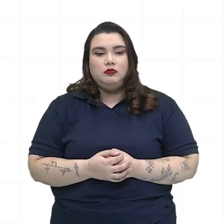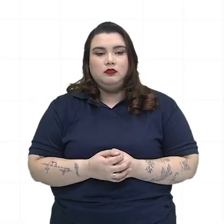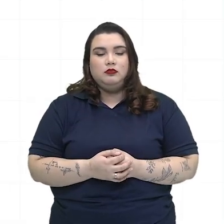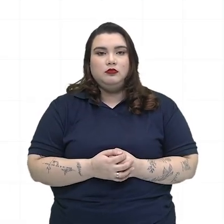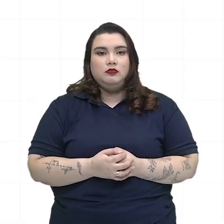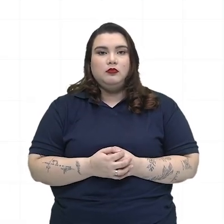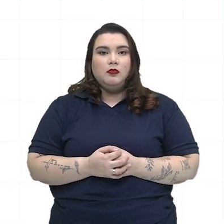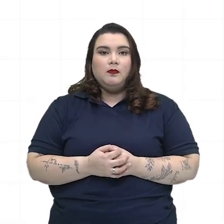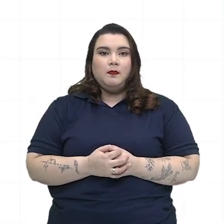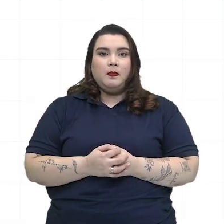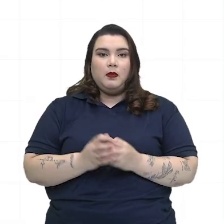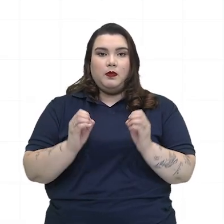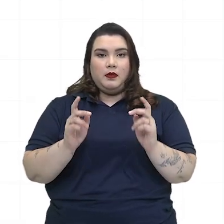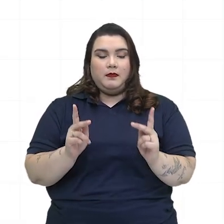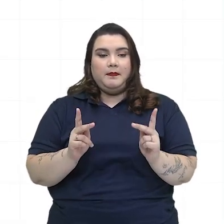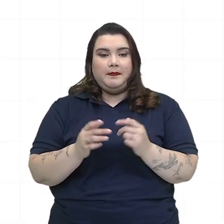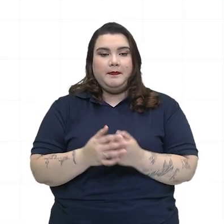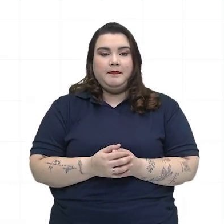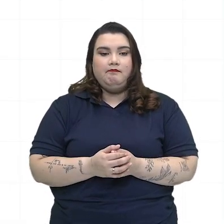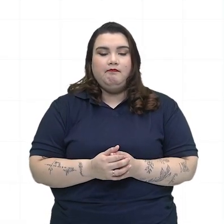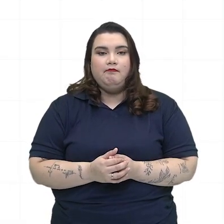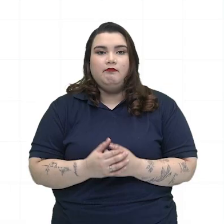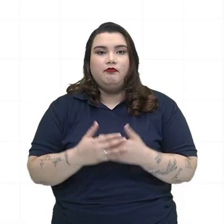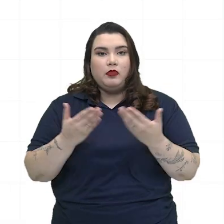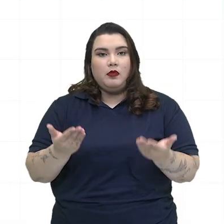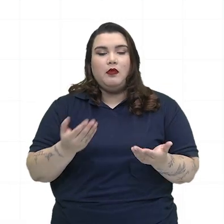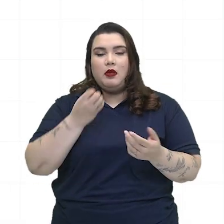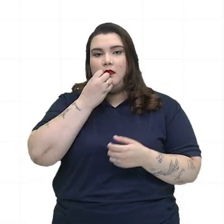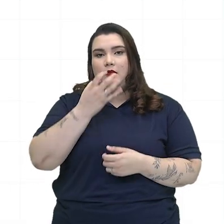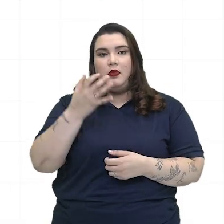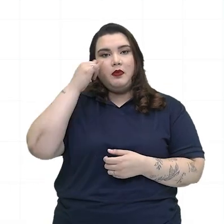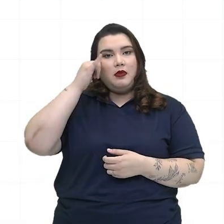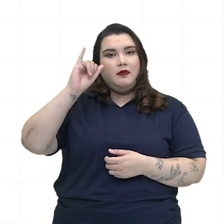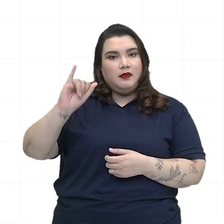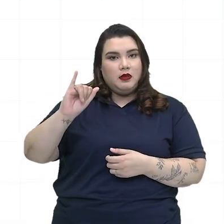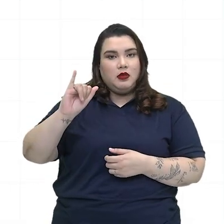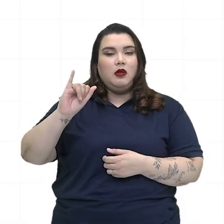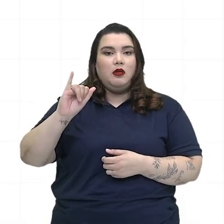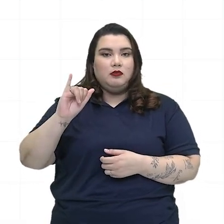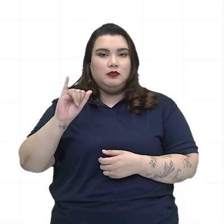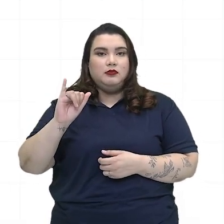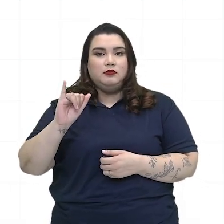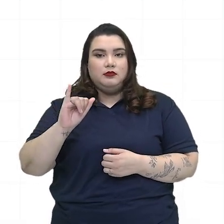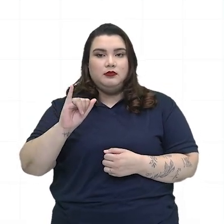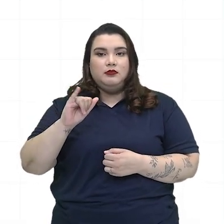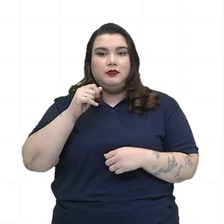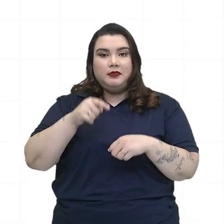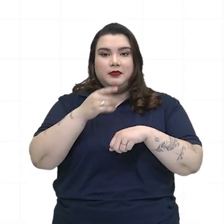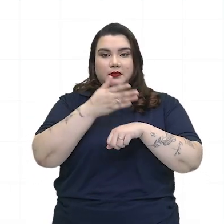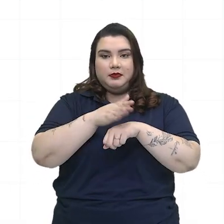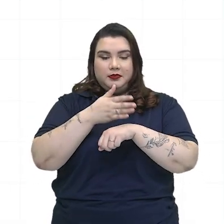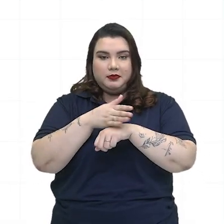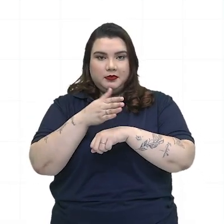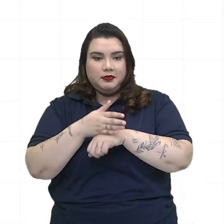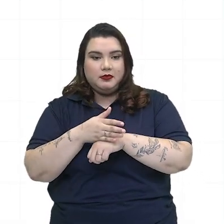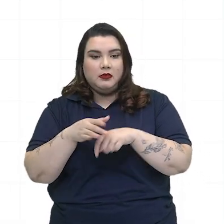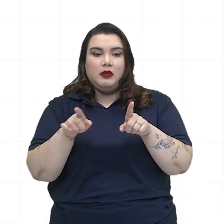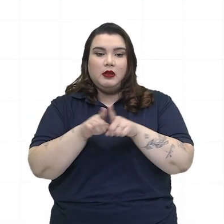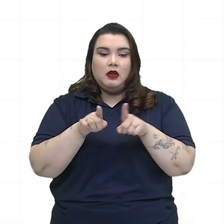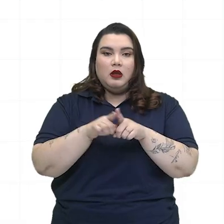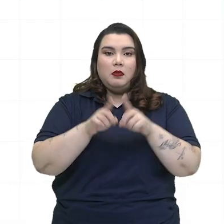do osso, tá bom? Então, evitar é importante, né, essas práticas.